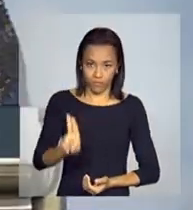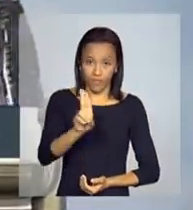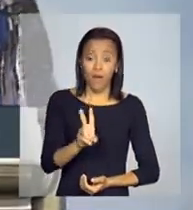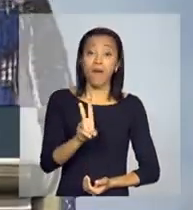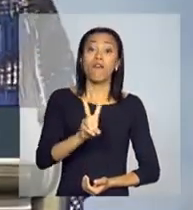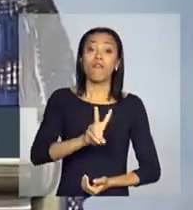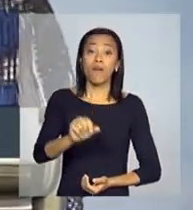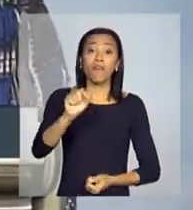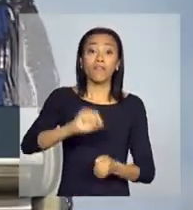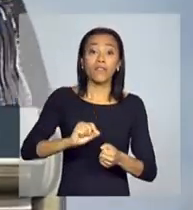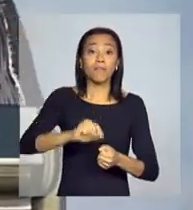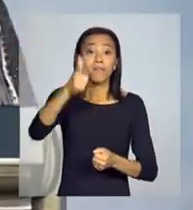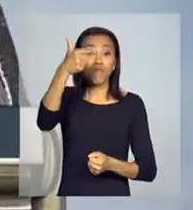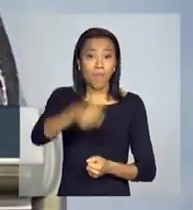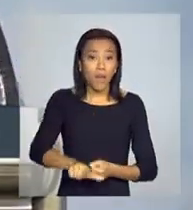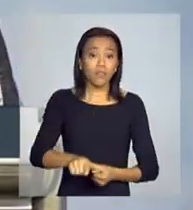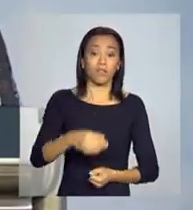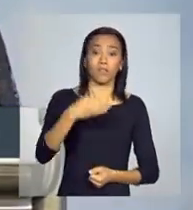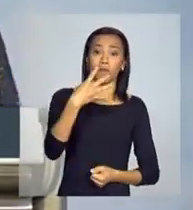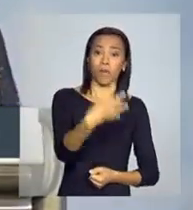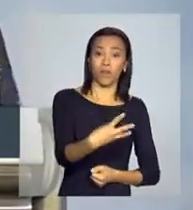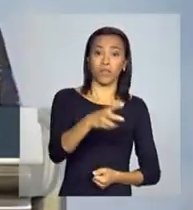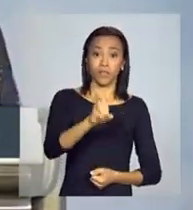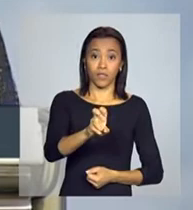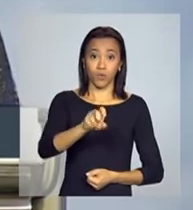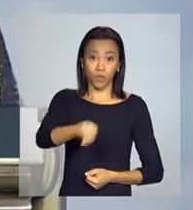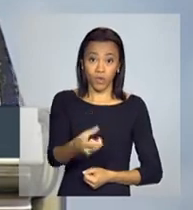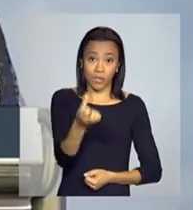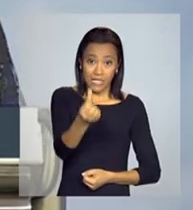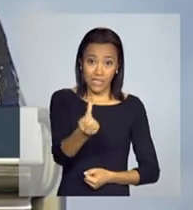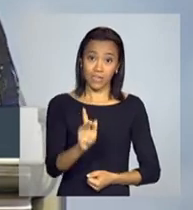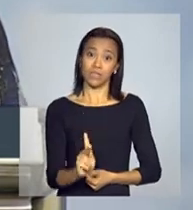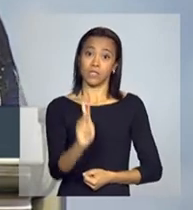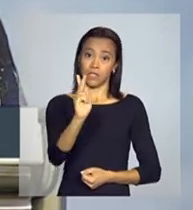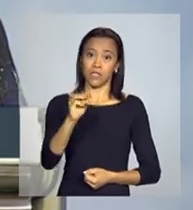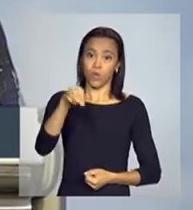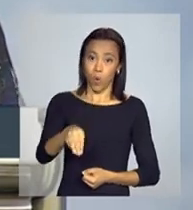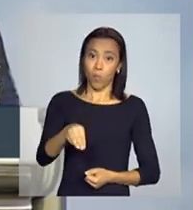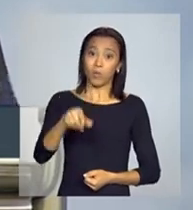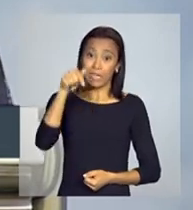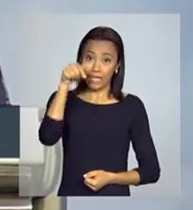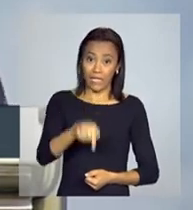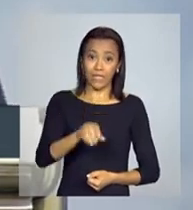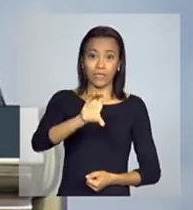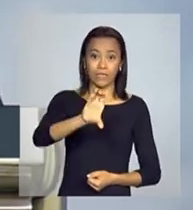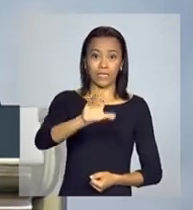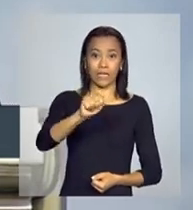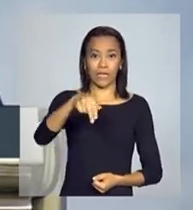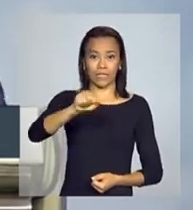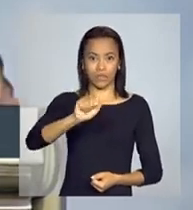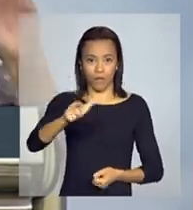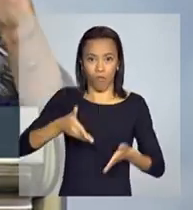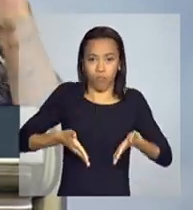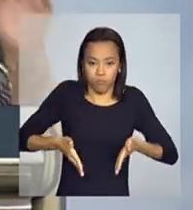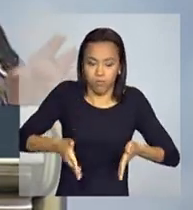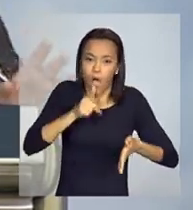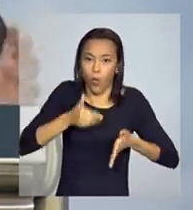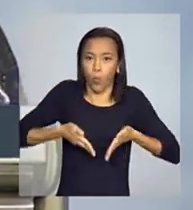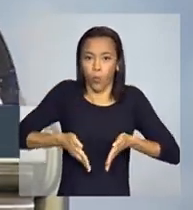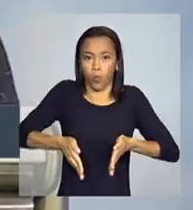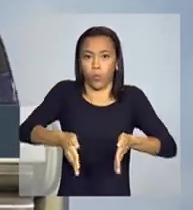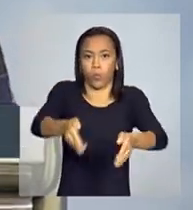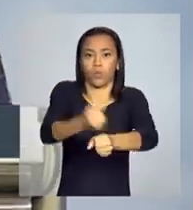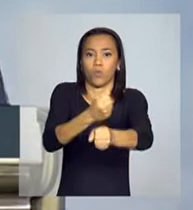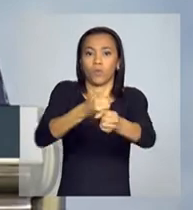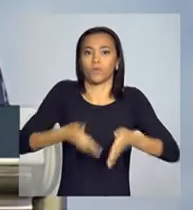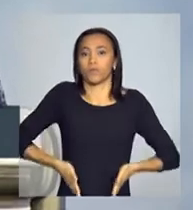mais 45,6 quilômetros do canal do Sertão. E vamos realizar